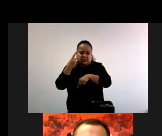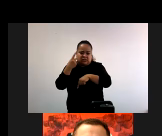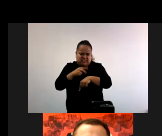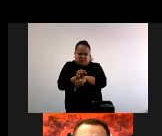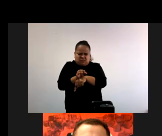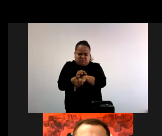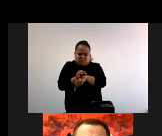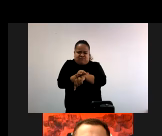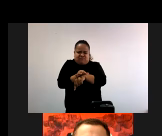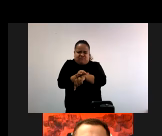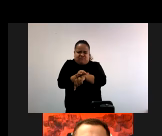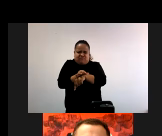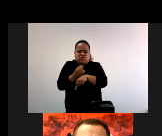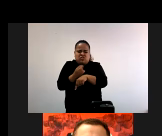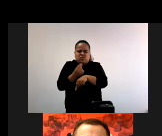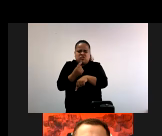se elas estão